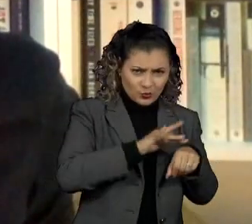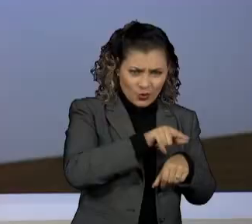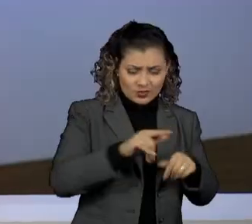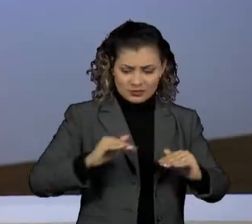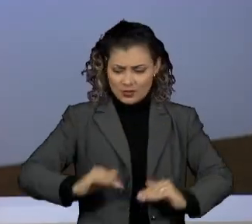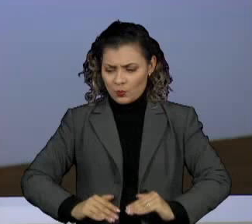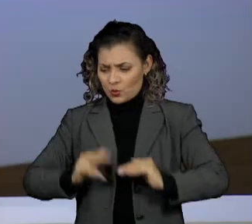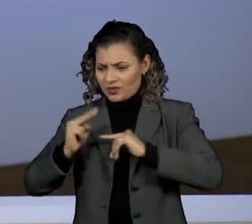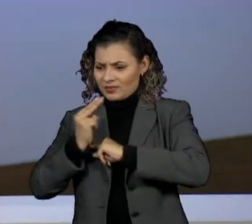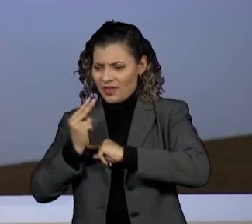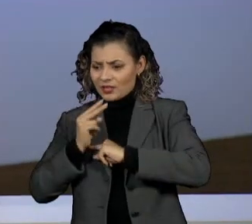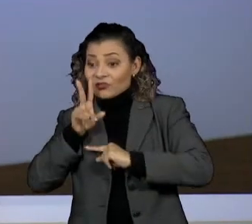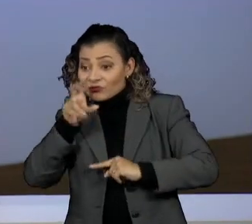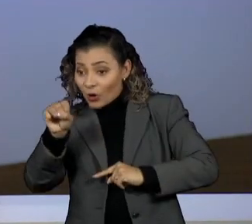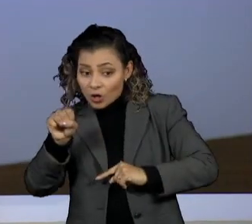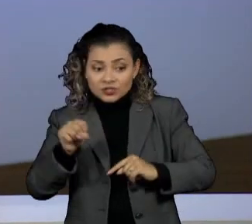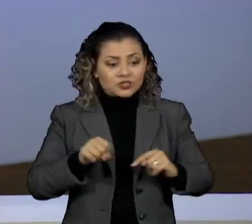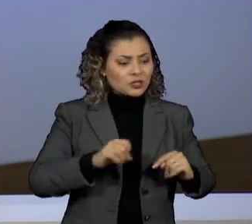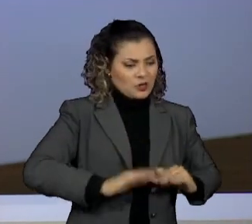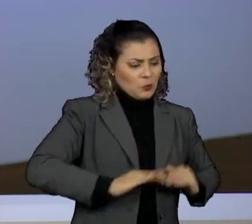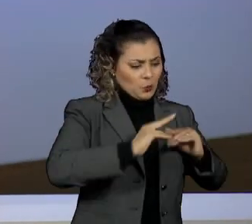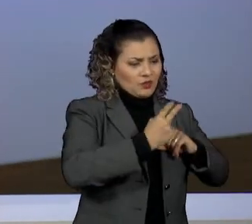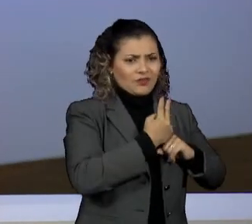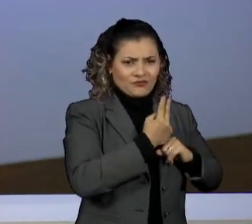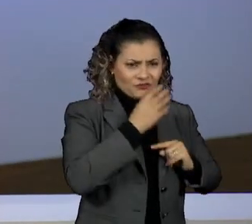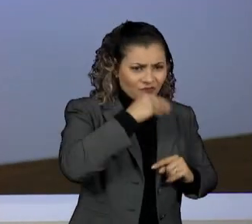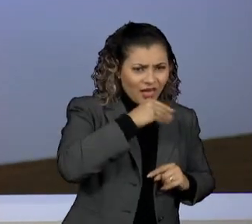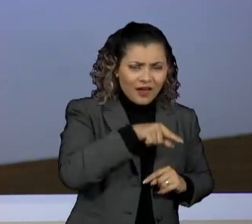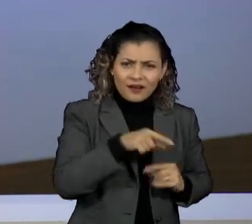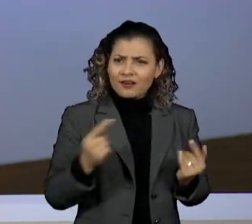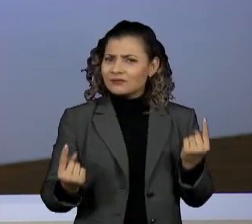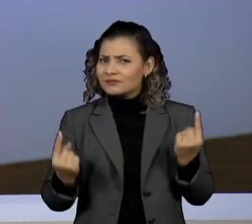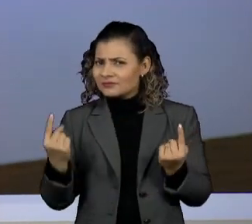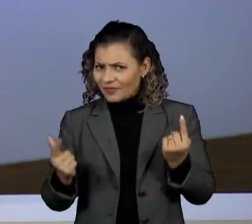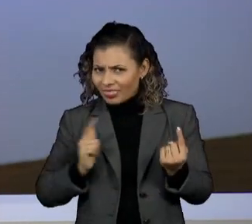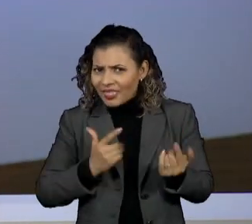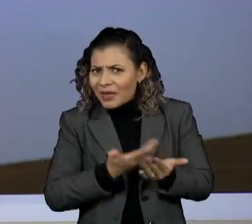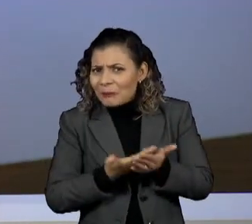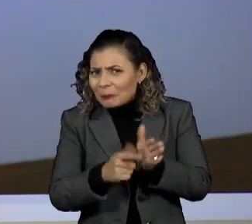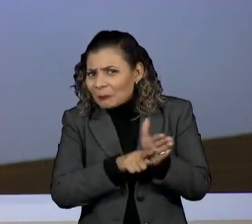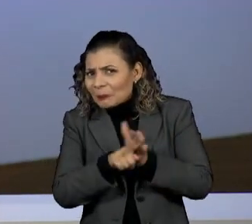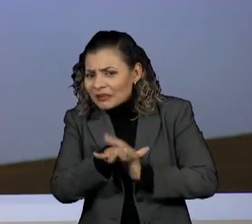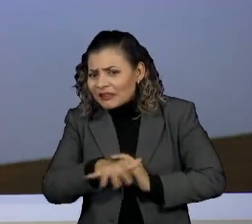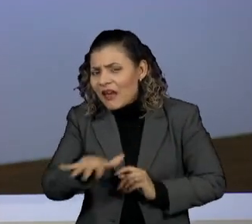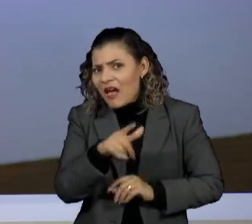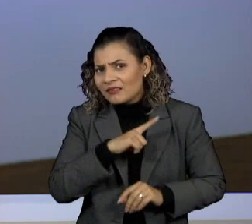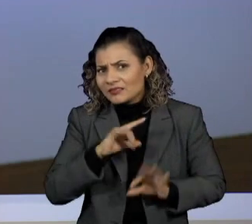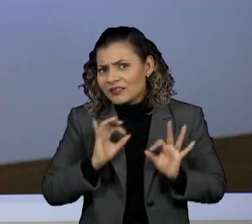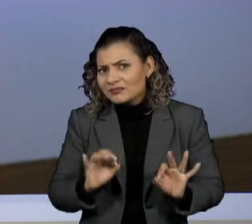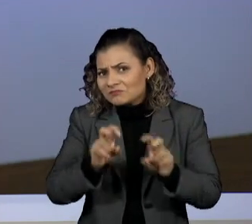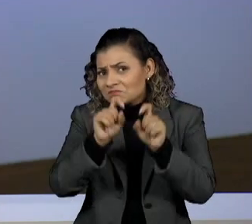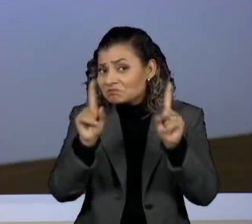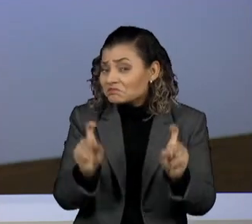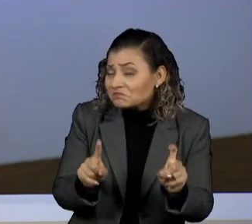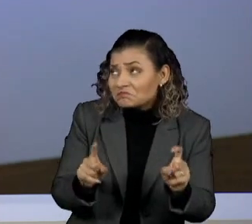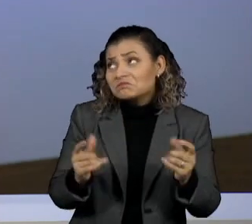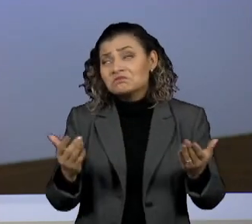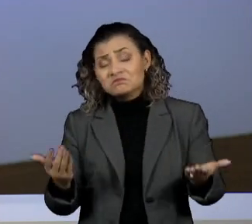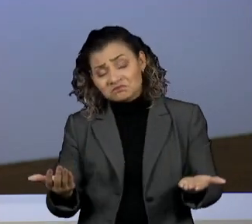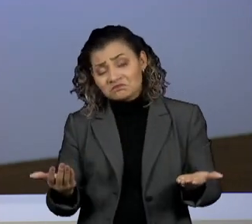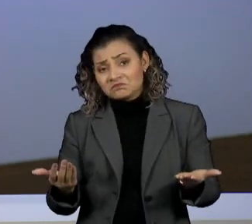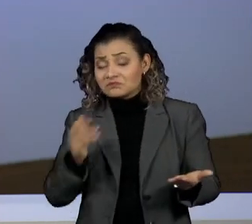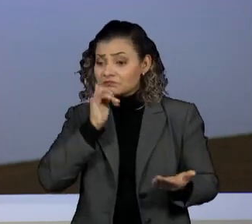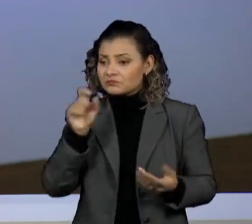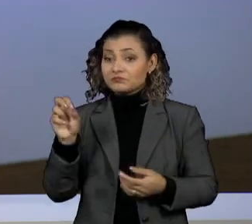Então eu gostaria de saber se já existe algum consenso nesse sentido, se receber